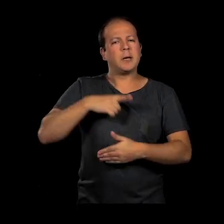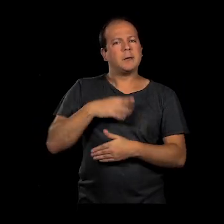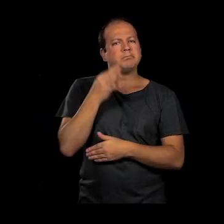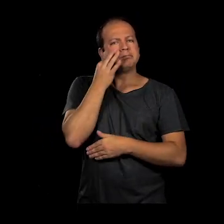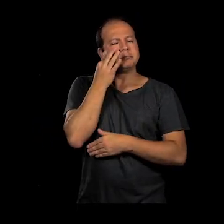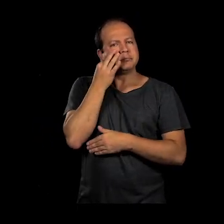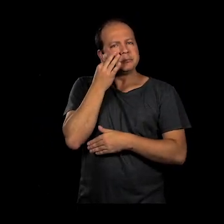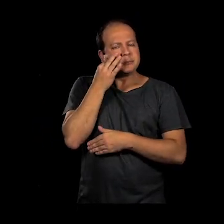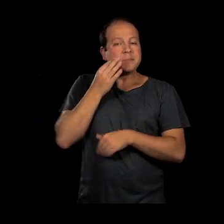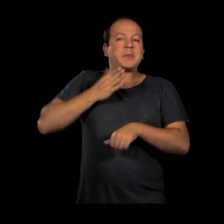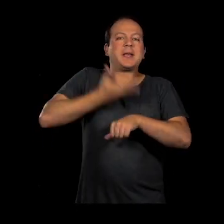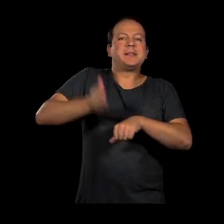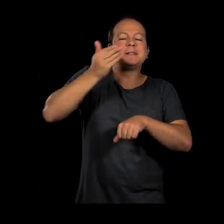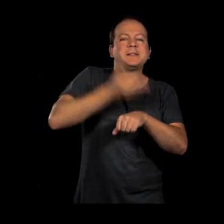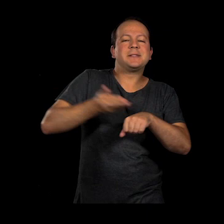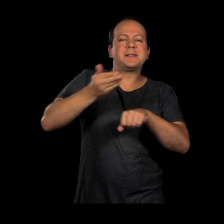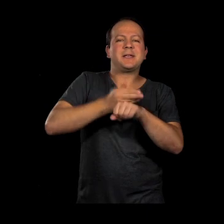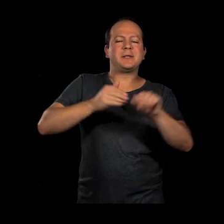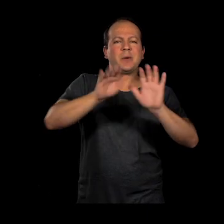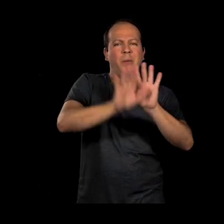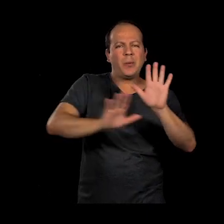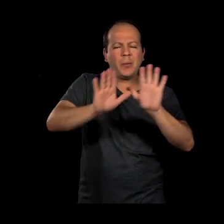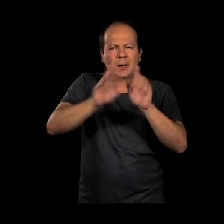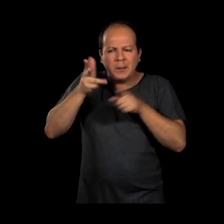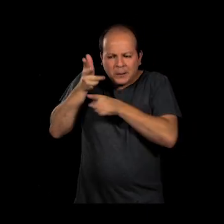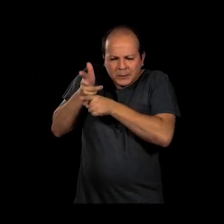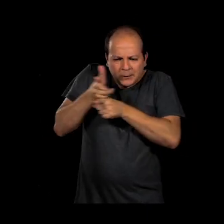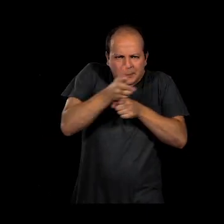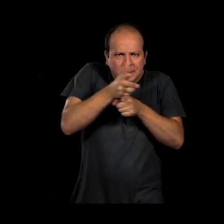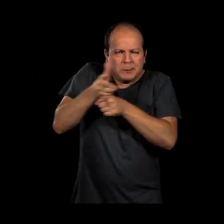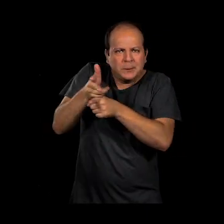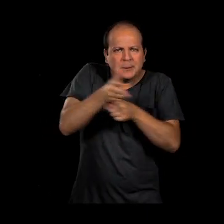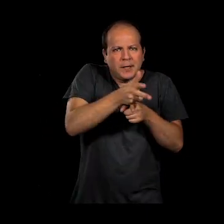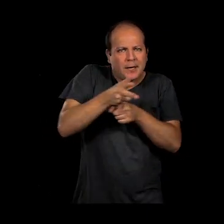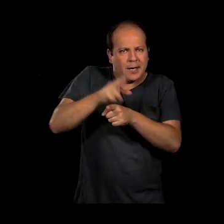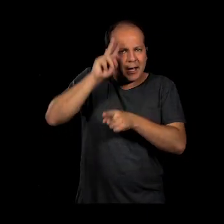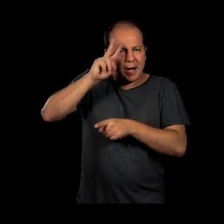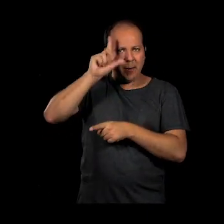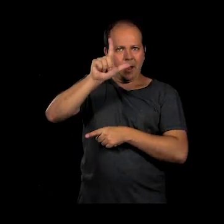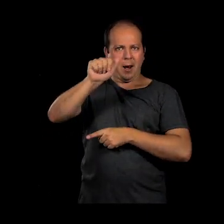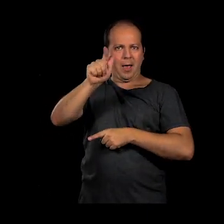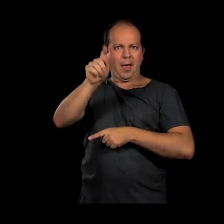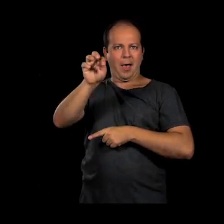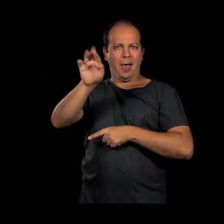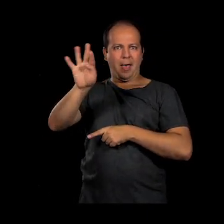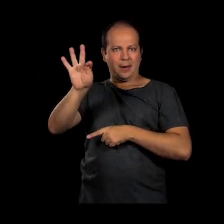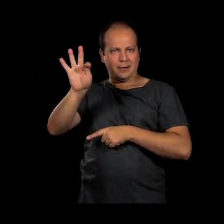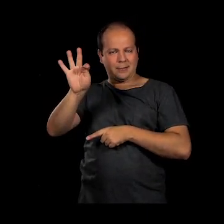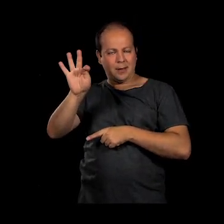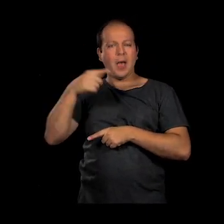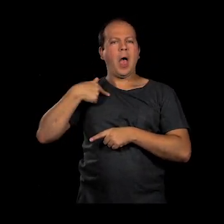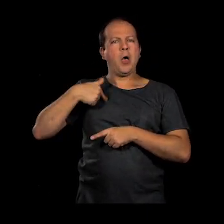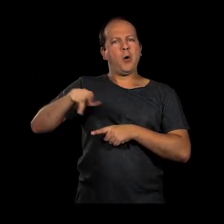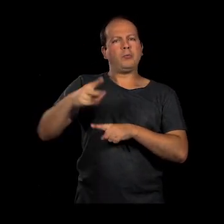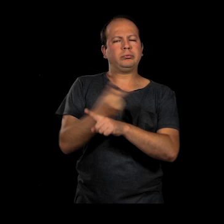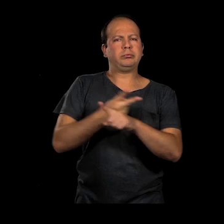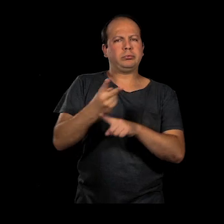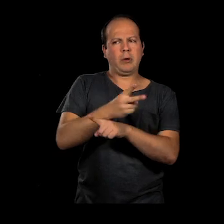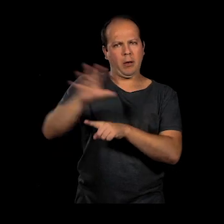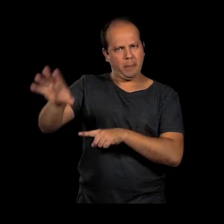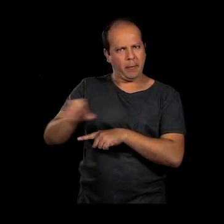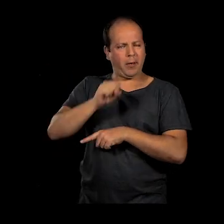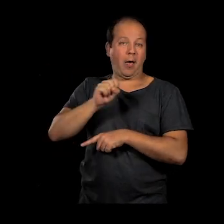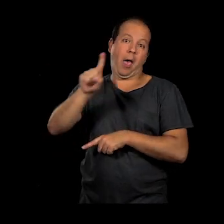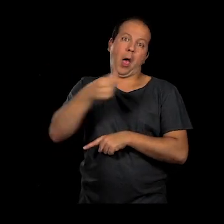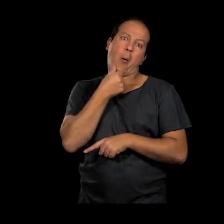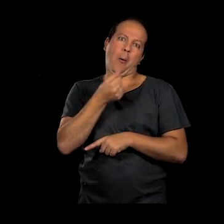esse exercício de animação, que era um exercício de filmagem, eu peguei uma história da Laerte, né? Fui atrás dela lá, na